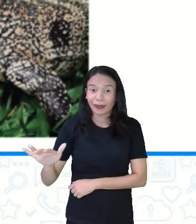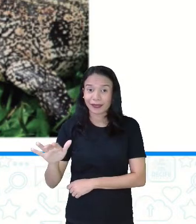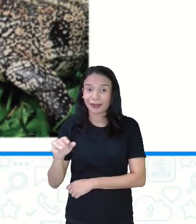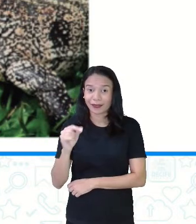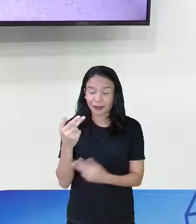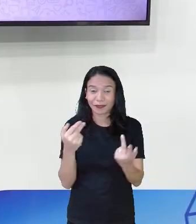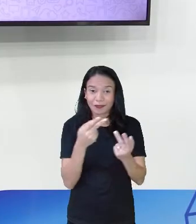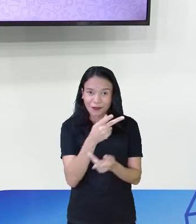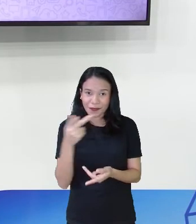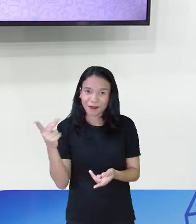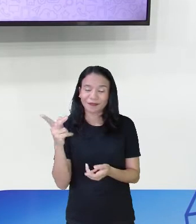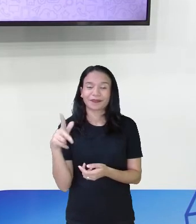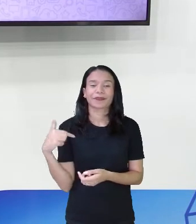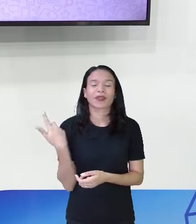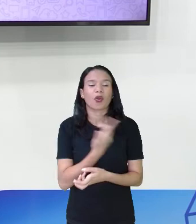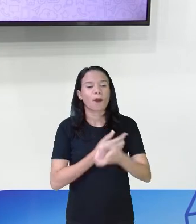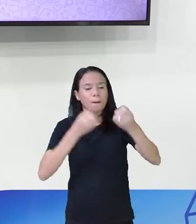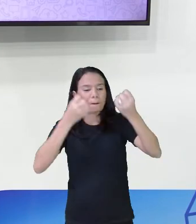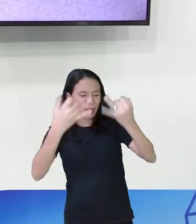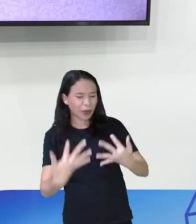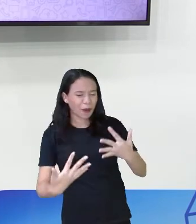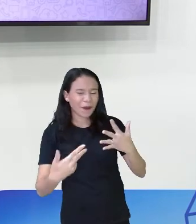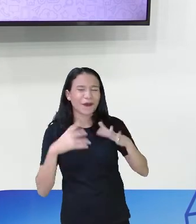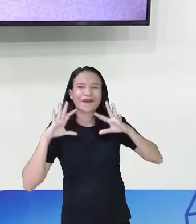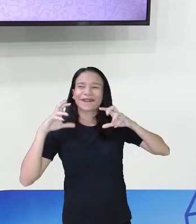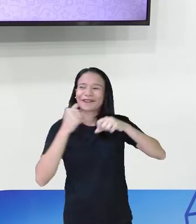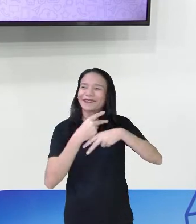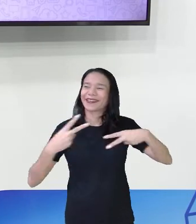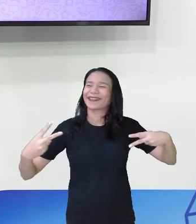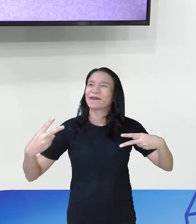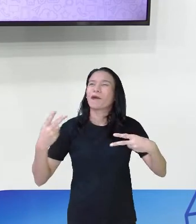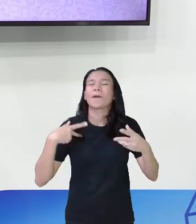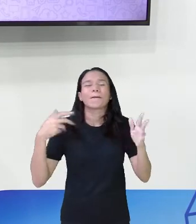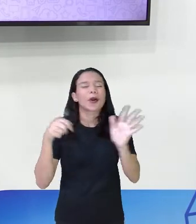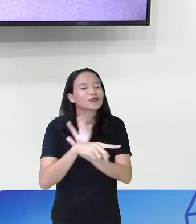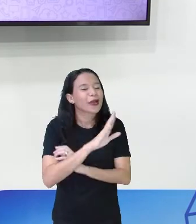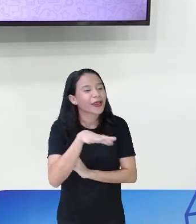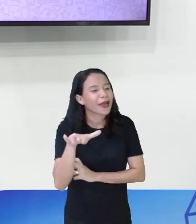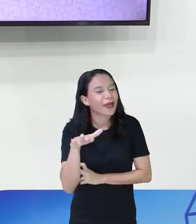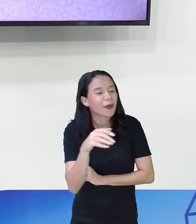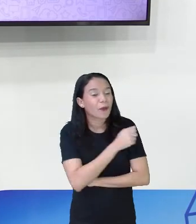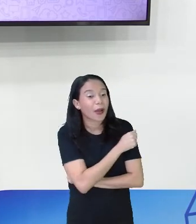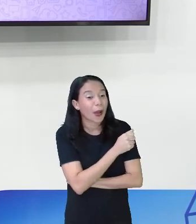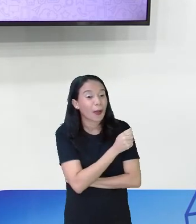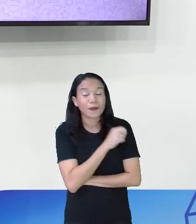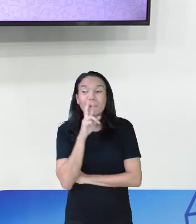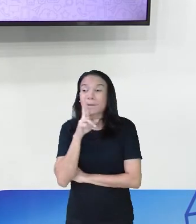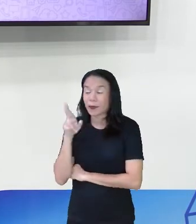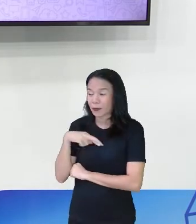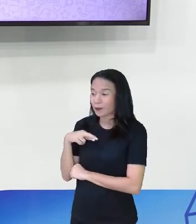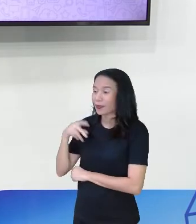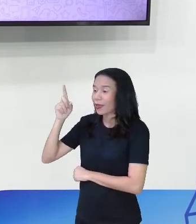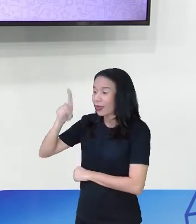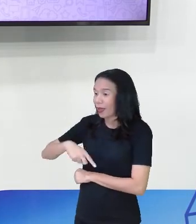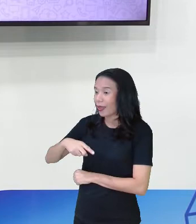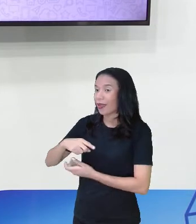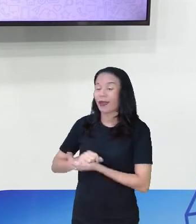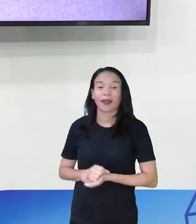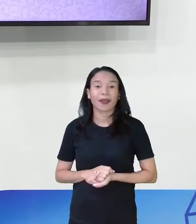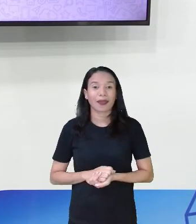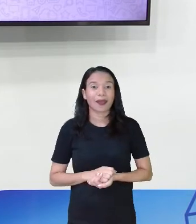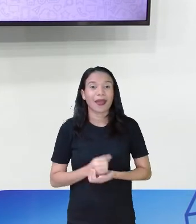como vocês, e quando a gente explicou que era um animal onívoro, que perguntamos, o aluno respondeu da seguinte forma: é um animal